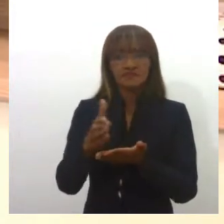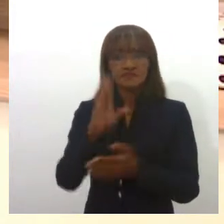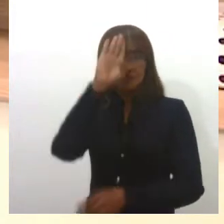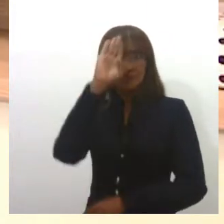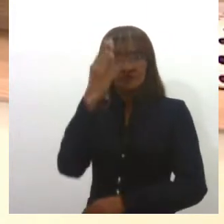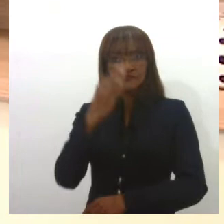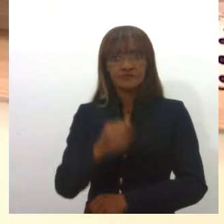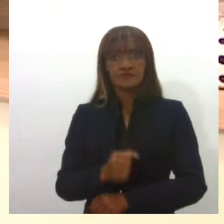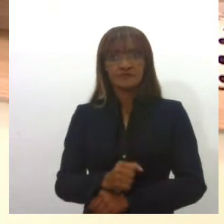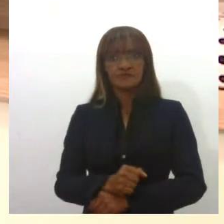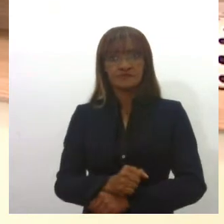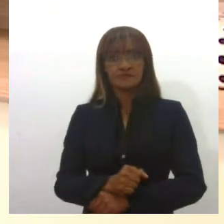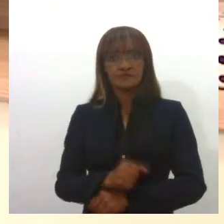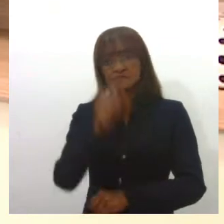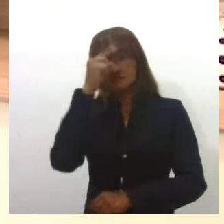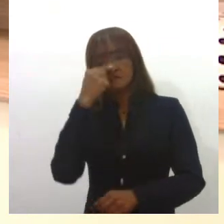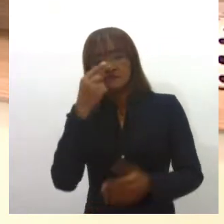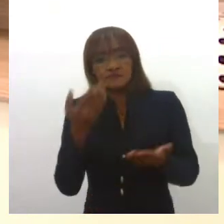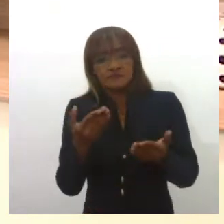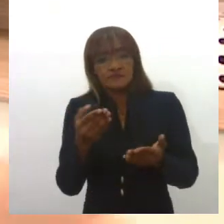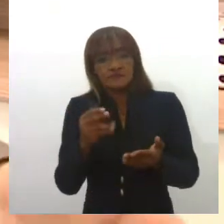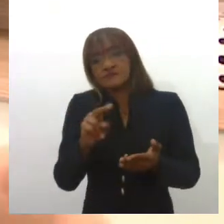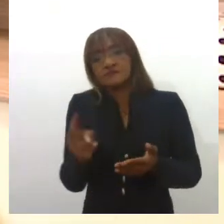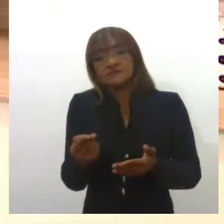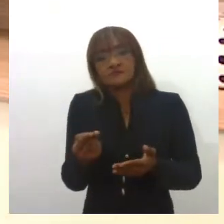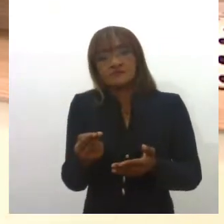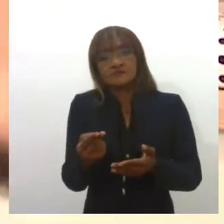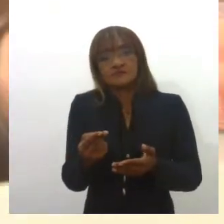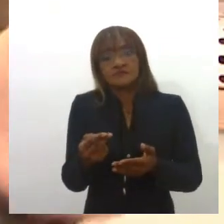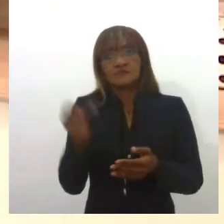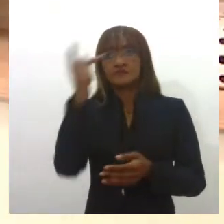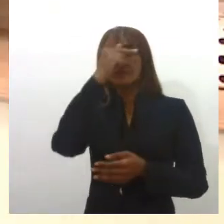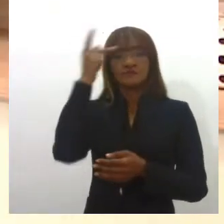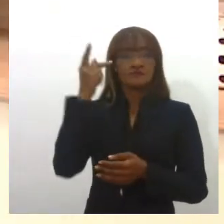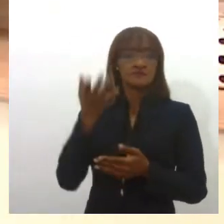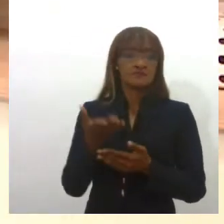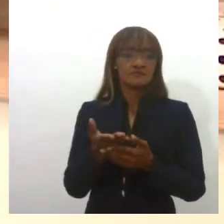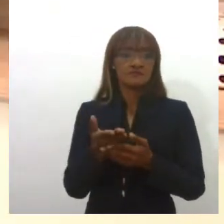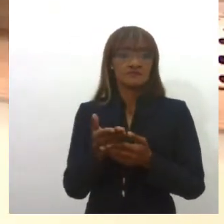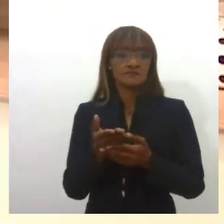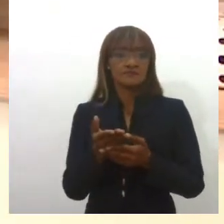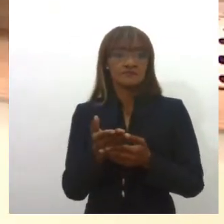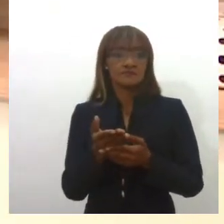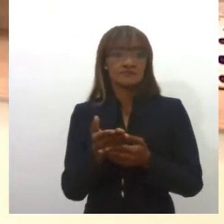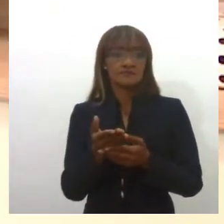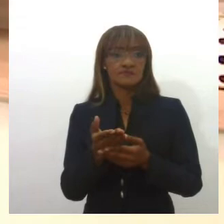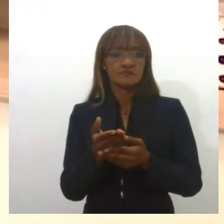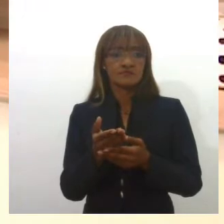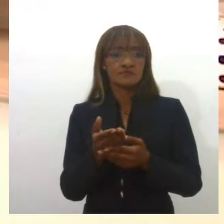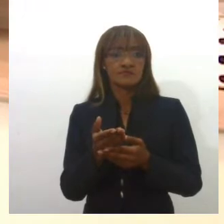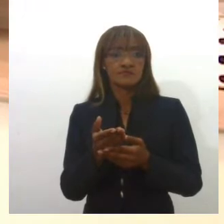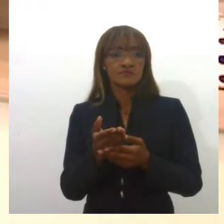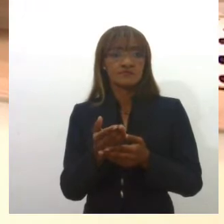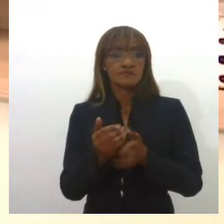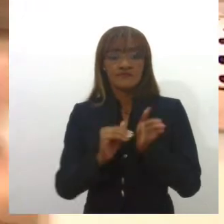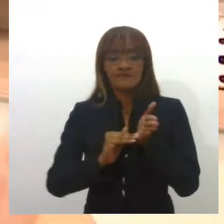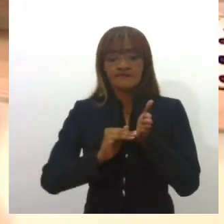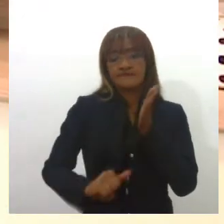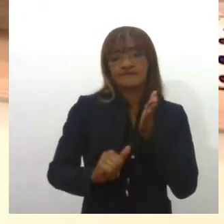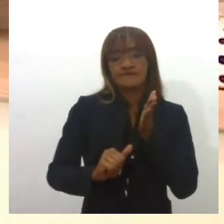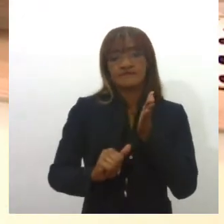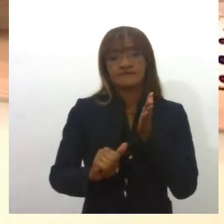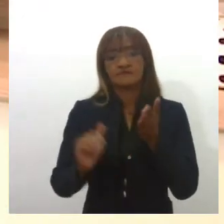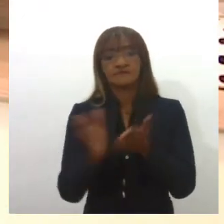ideológica. Ou a pessoa que omite, na hora da declaração do imposto de renda,